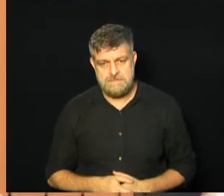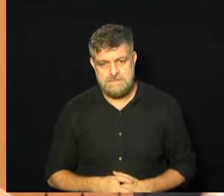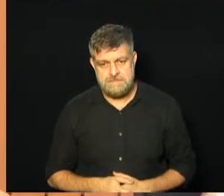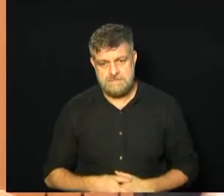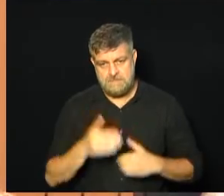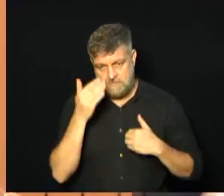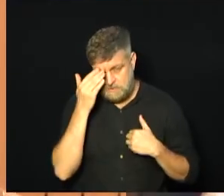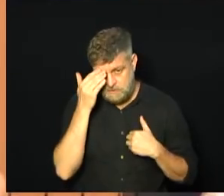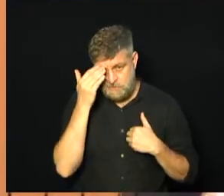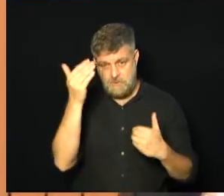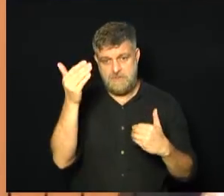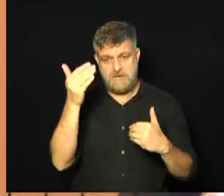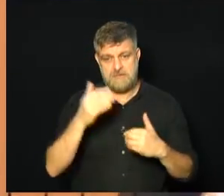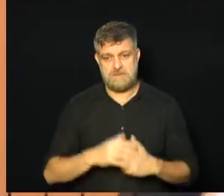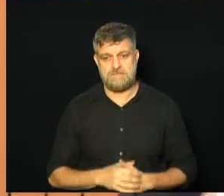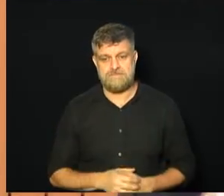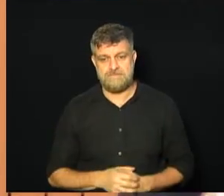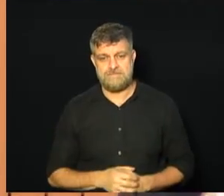Obrigada.